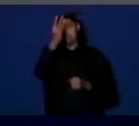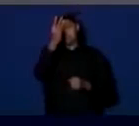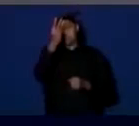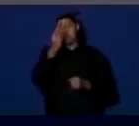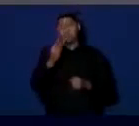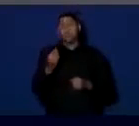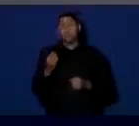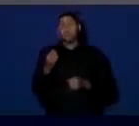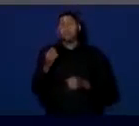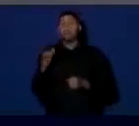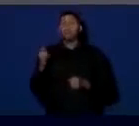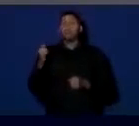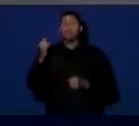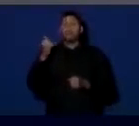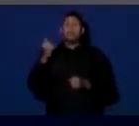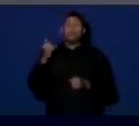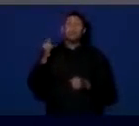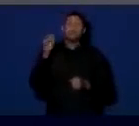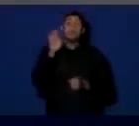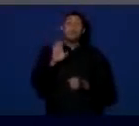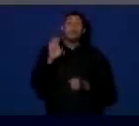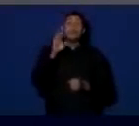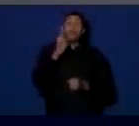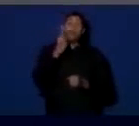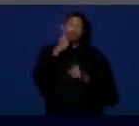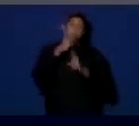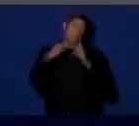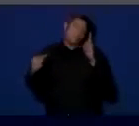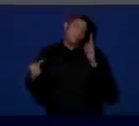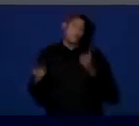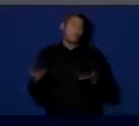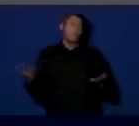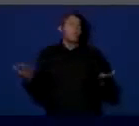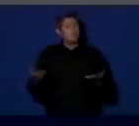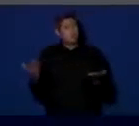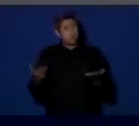era o juro de 30 anos na Europa? 1,5.